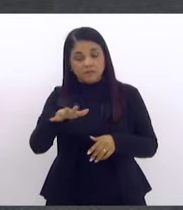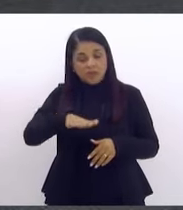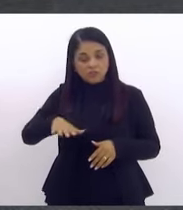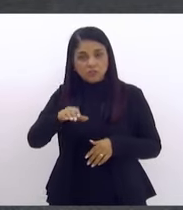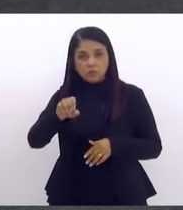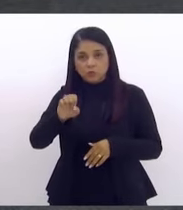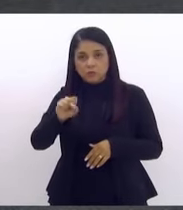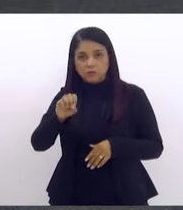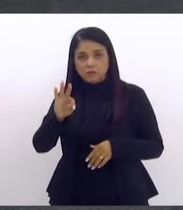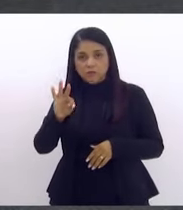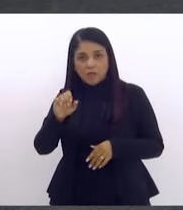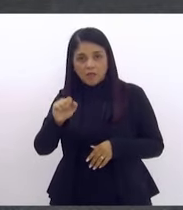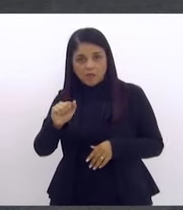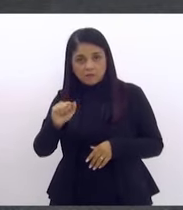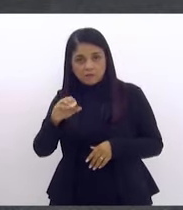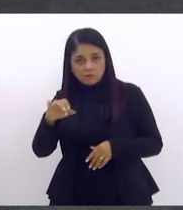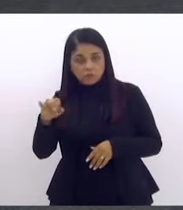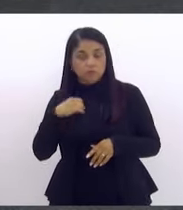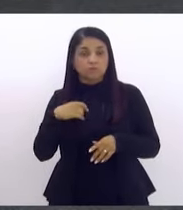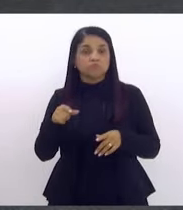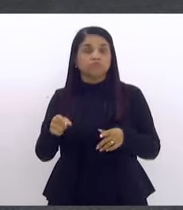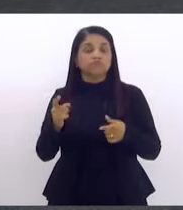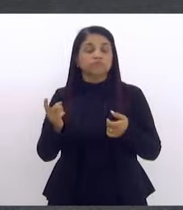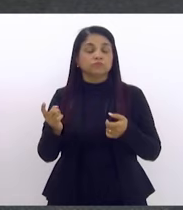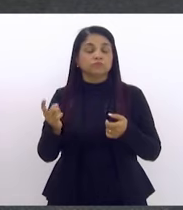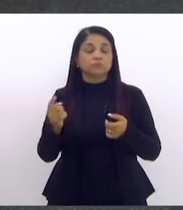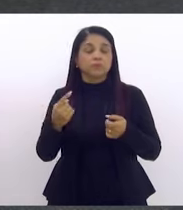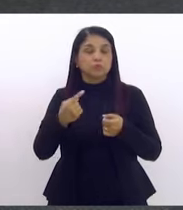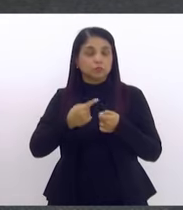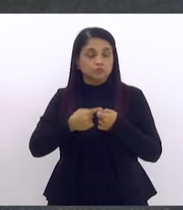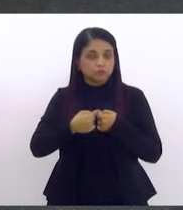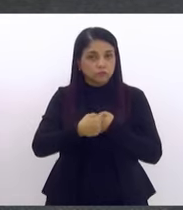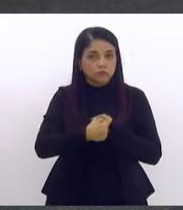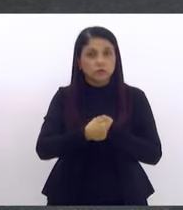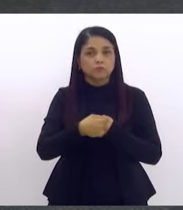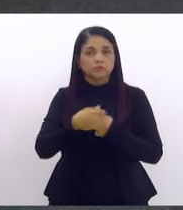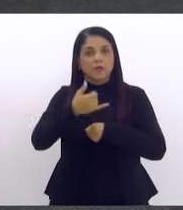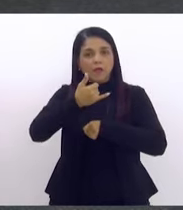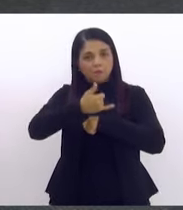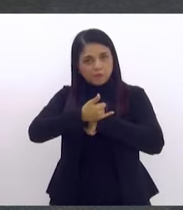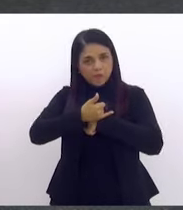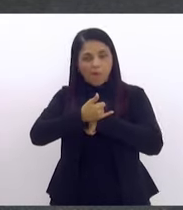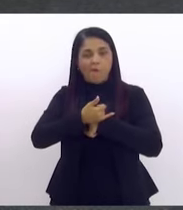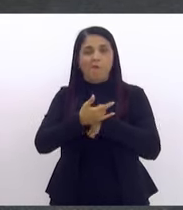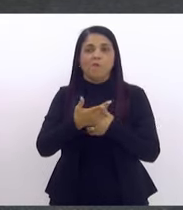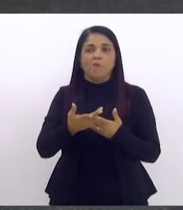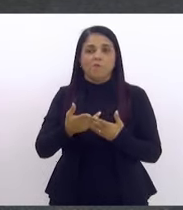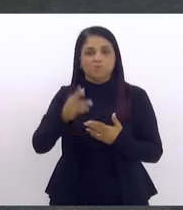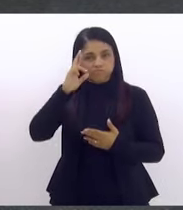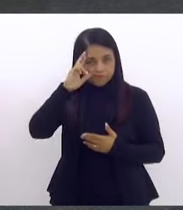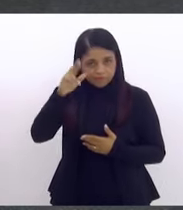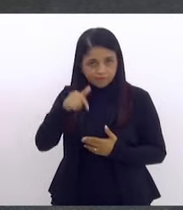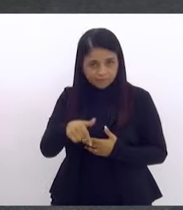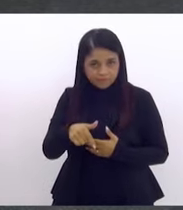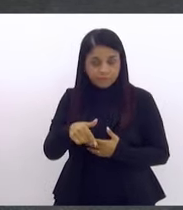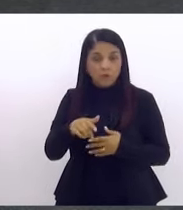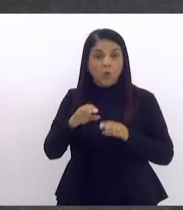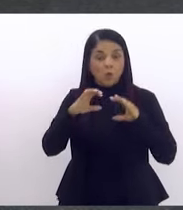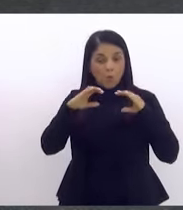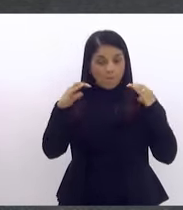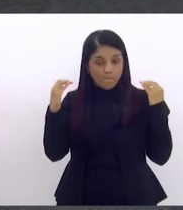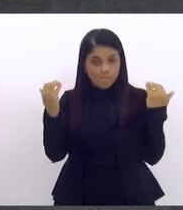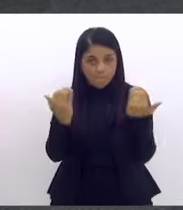passou para o domínio do município da capital. Assim como o